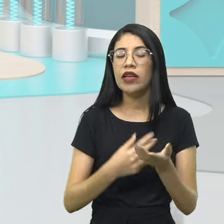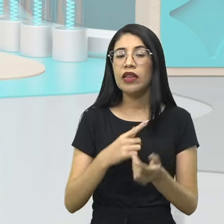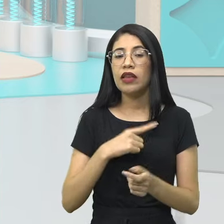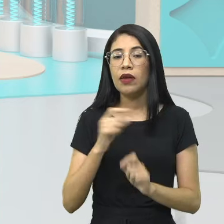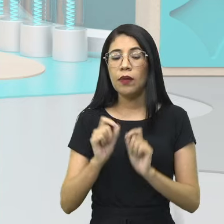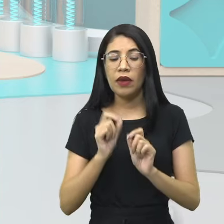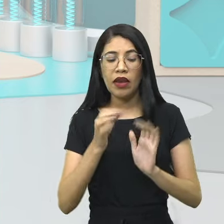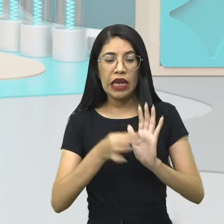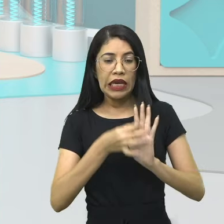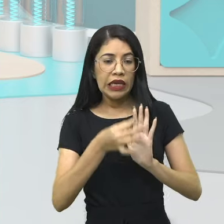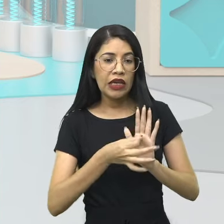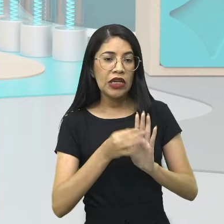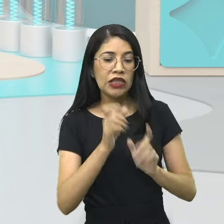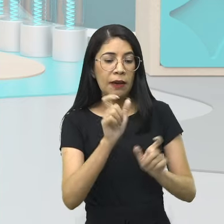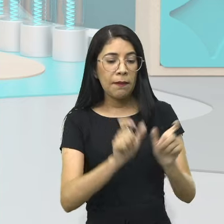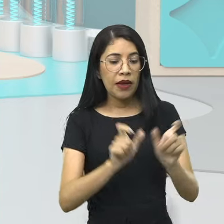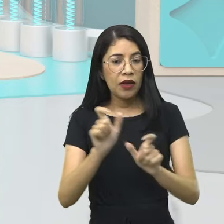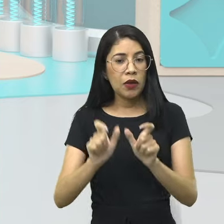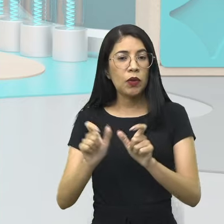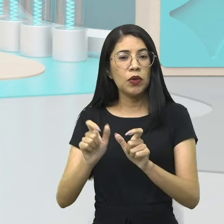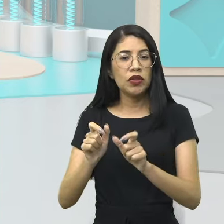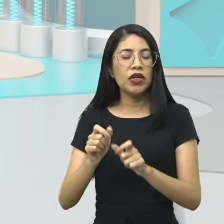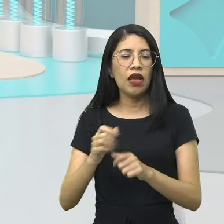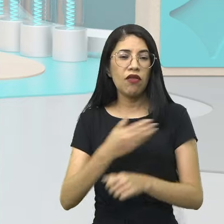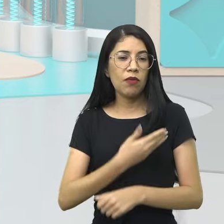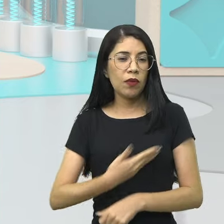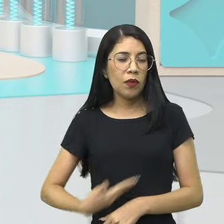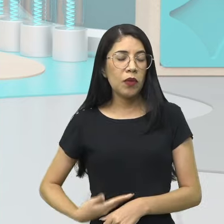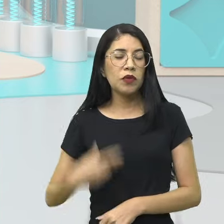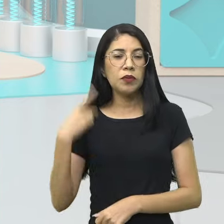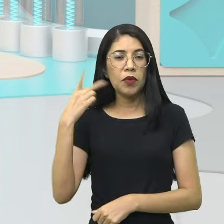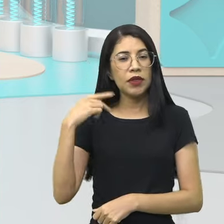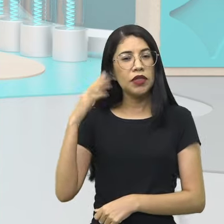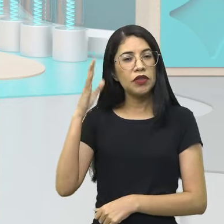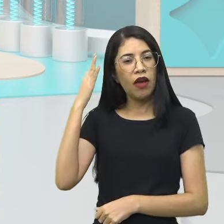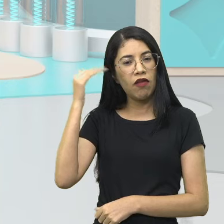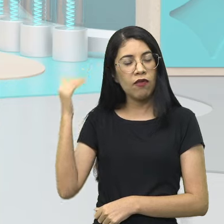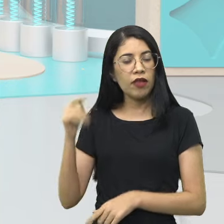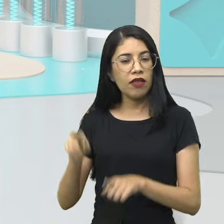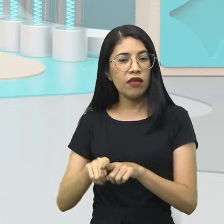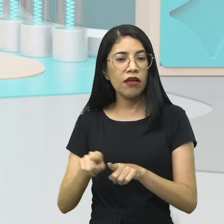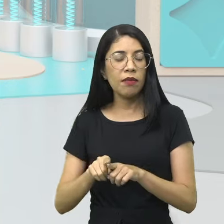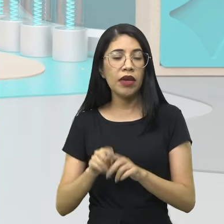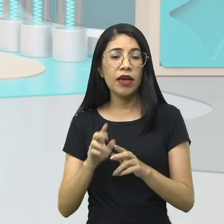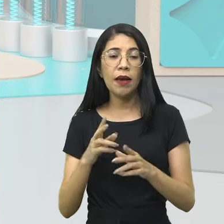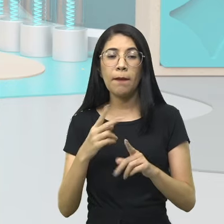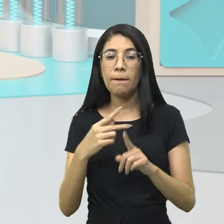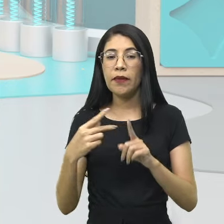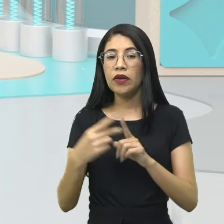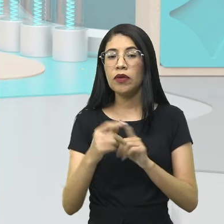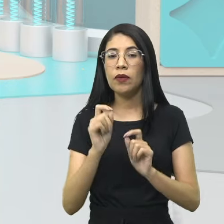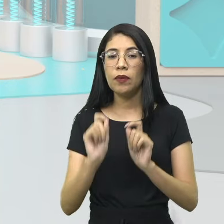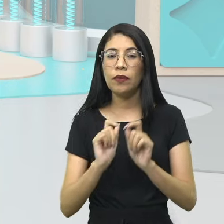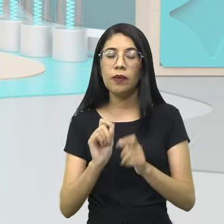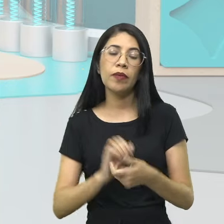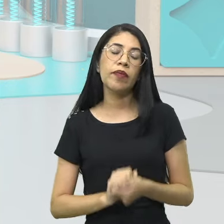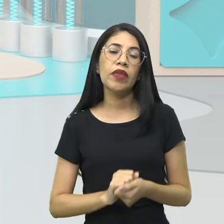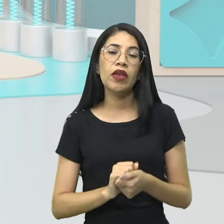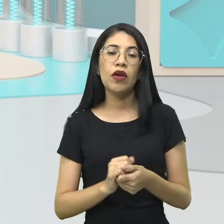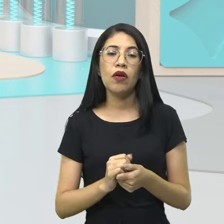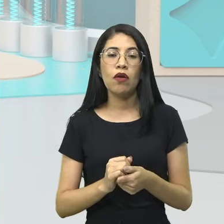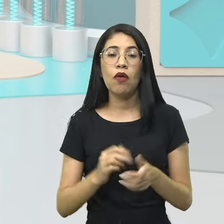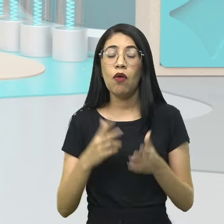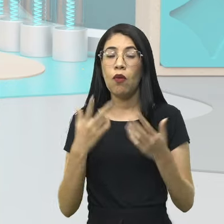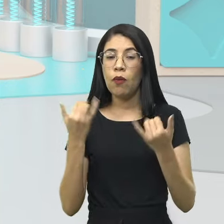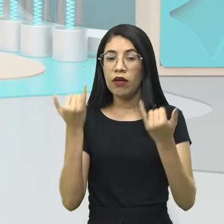né, críticas aí a personalidades públicas através de charges. A visão crítica sobre uma notícia